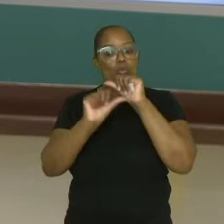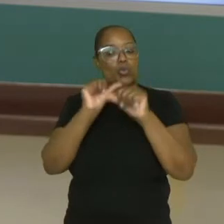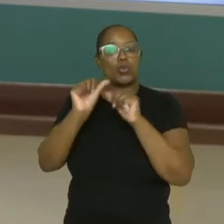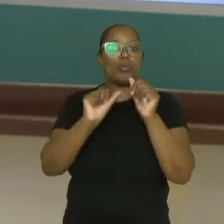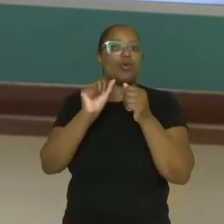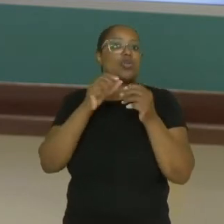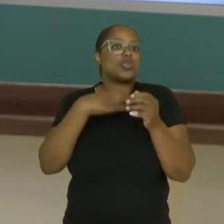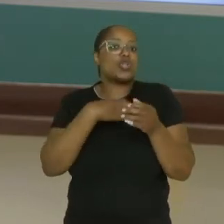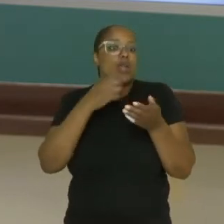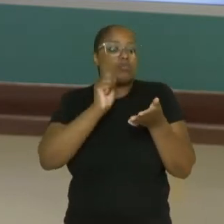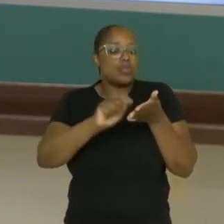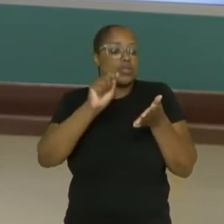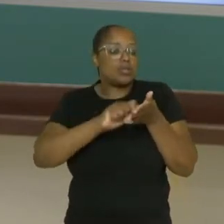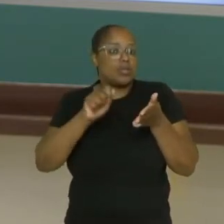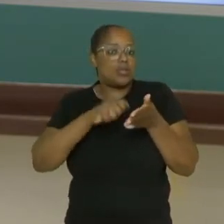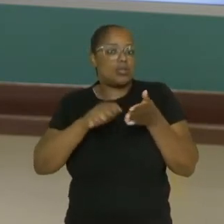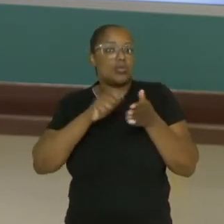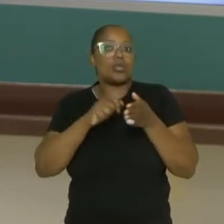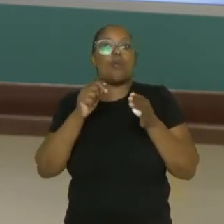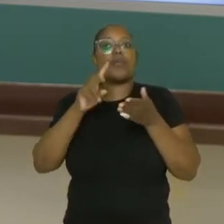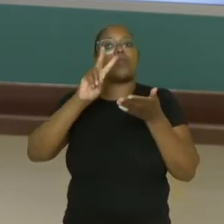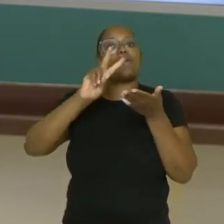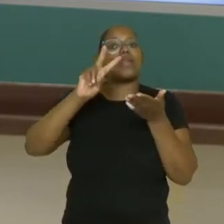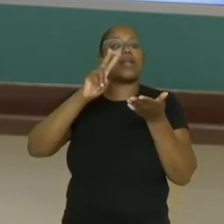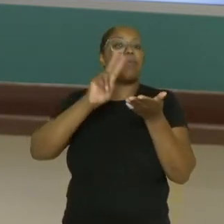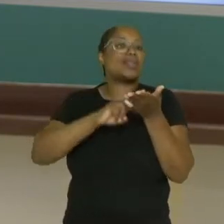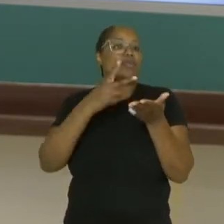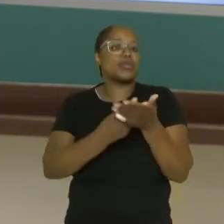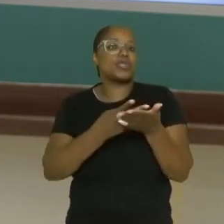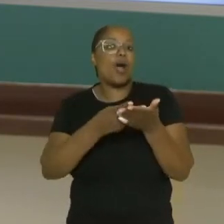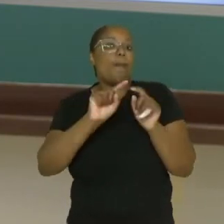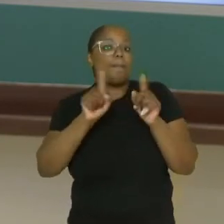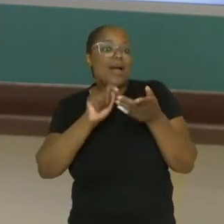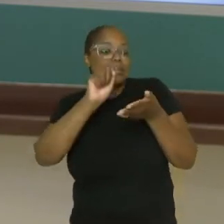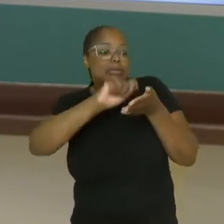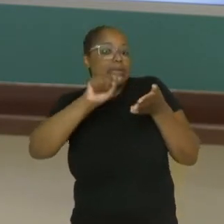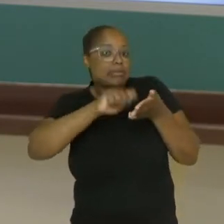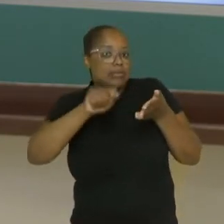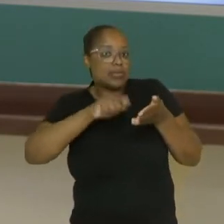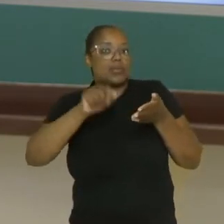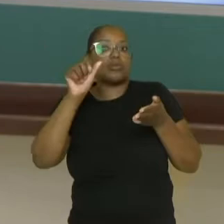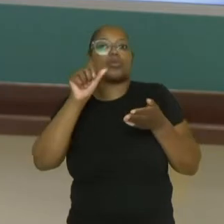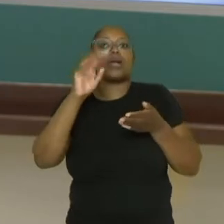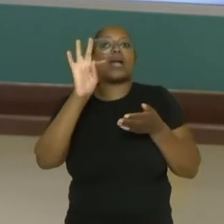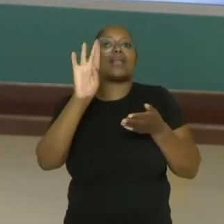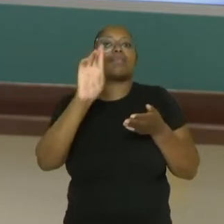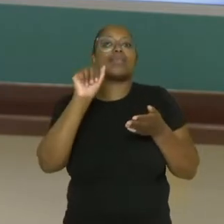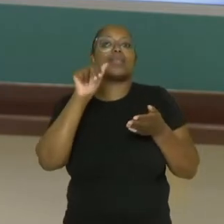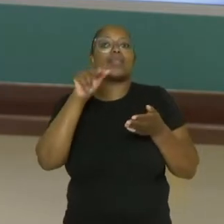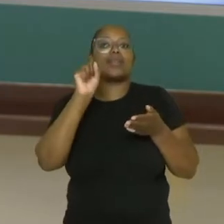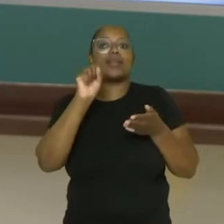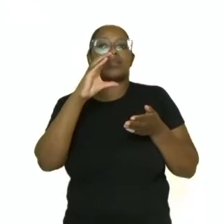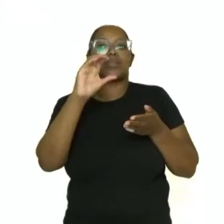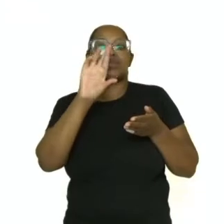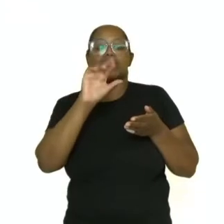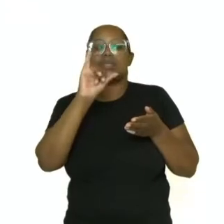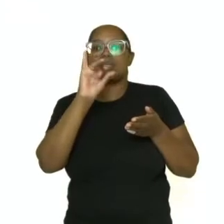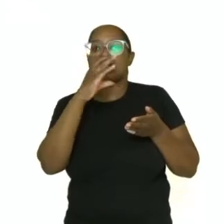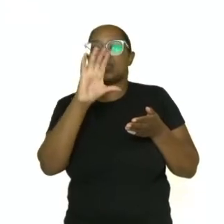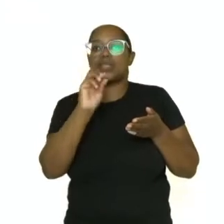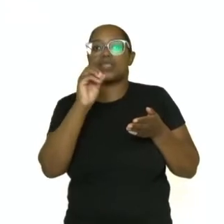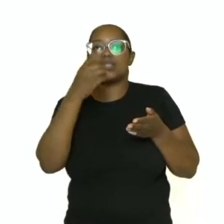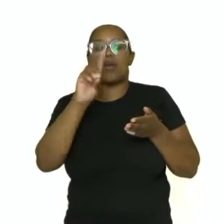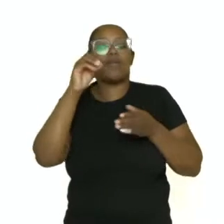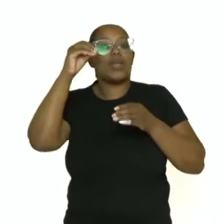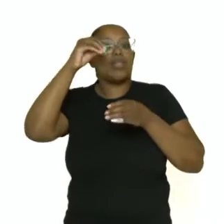bom? Então foi feita essa transcrição de um áudio, de um podcast que ficou gravado, então, ali no site,